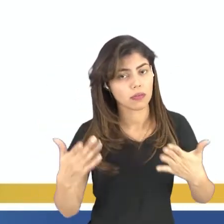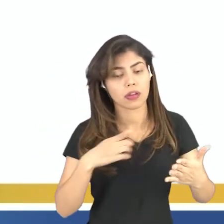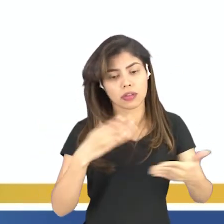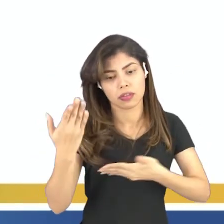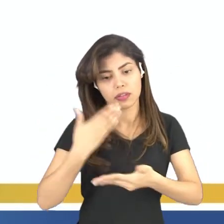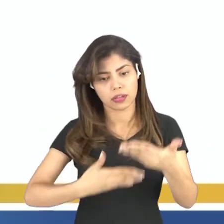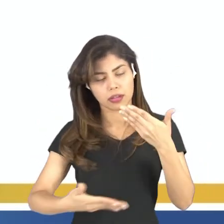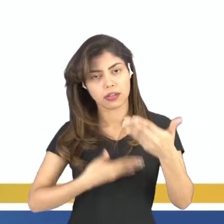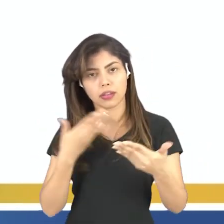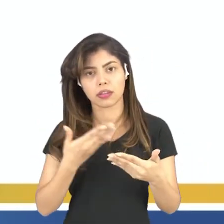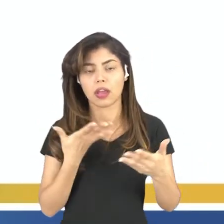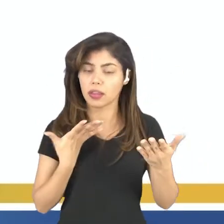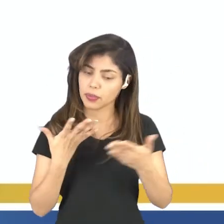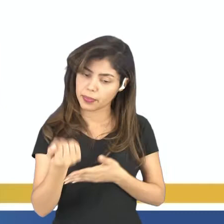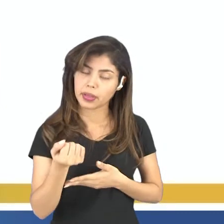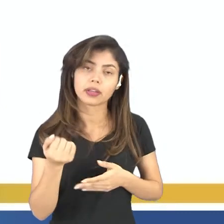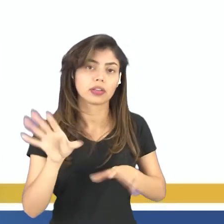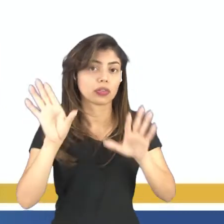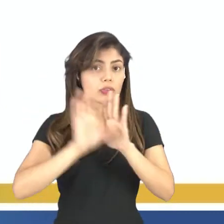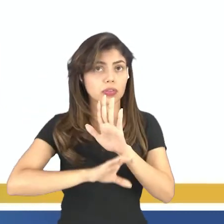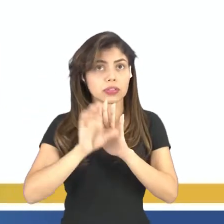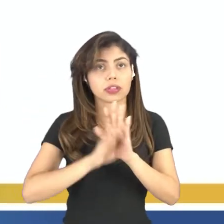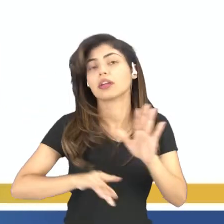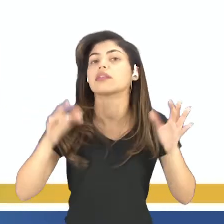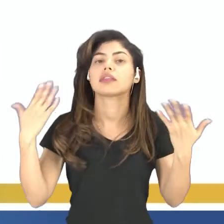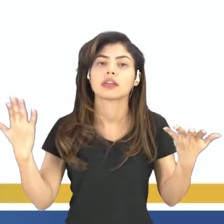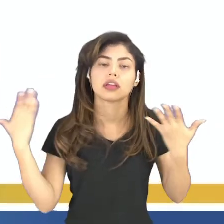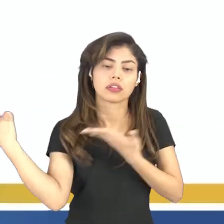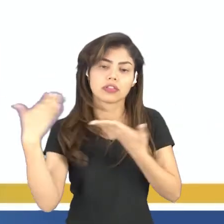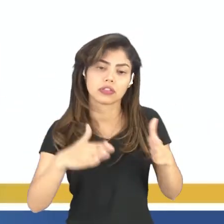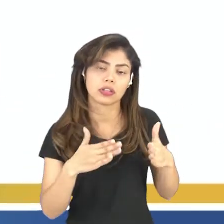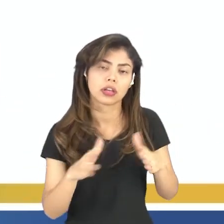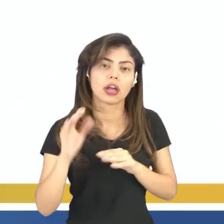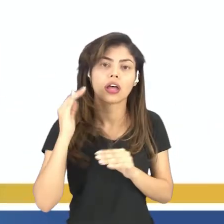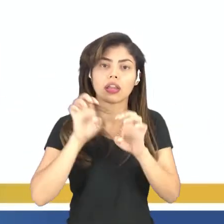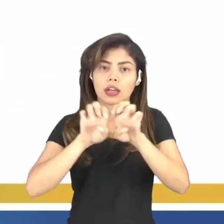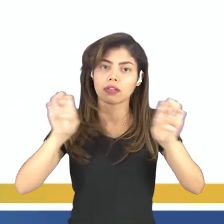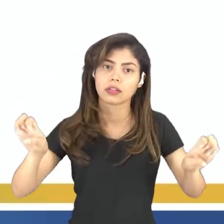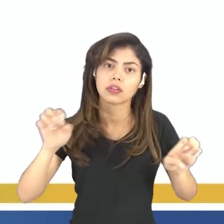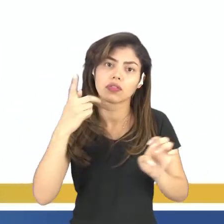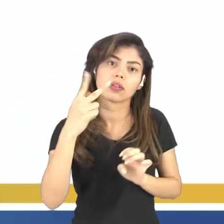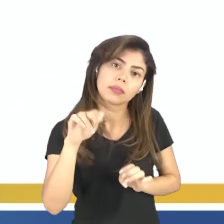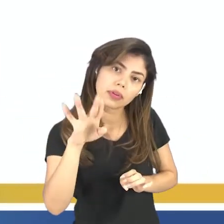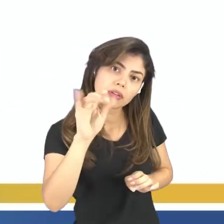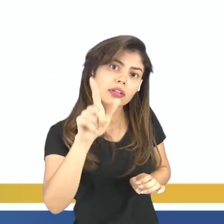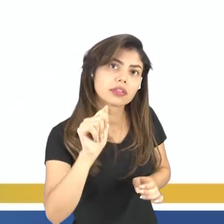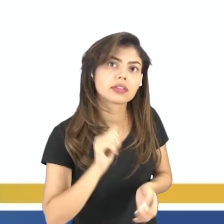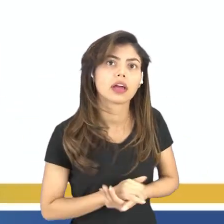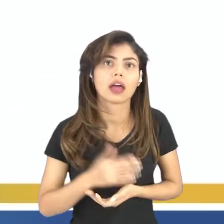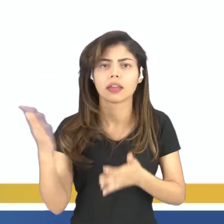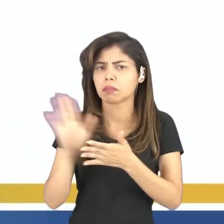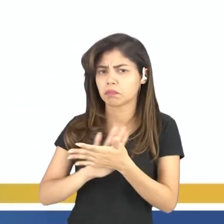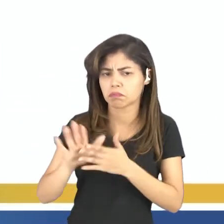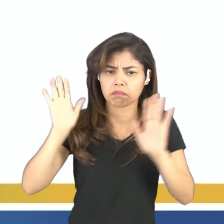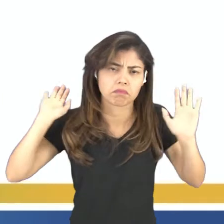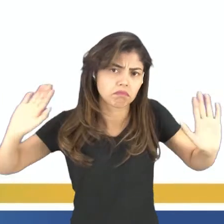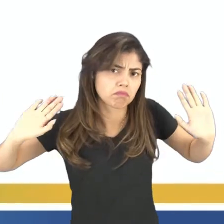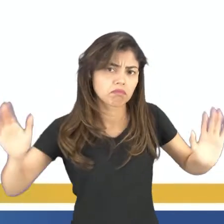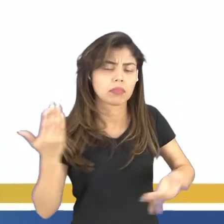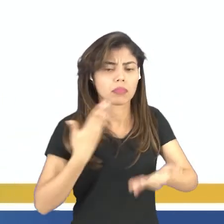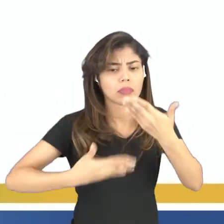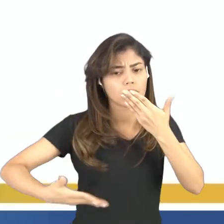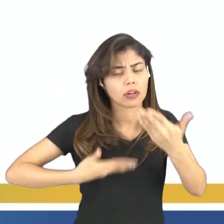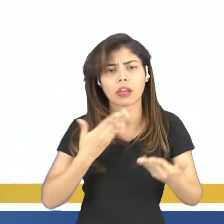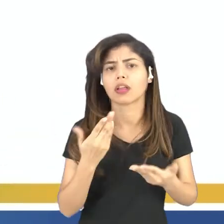transferência. Então, pegando esse conceito, a gente chega na equação de potência. Potência nada mais, nada menos é a relação de energia